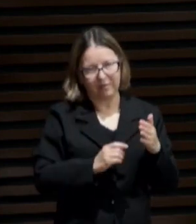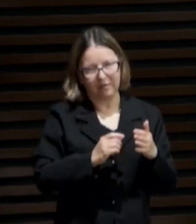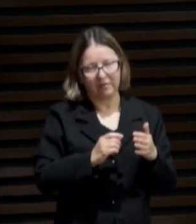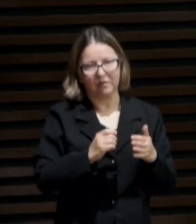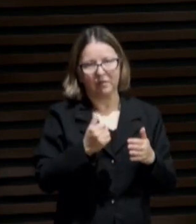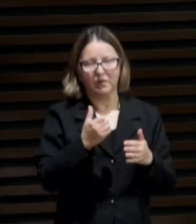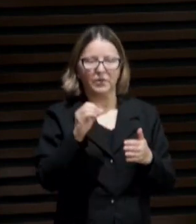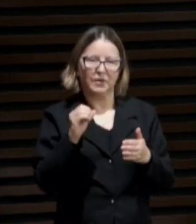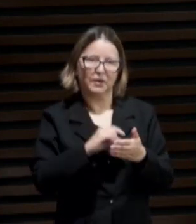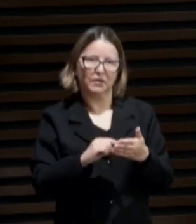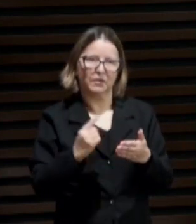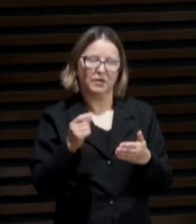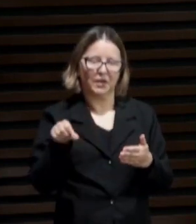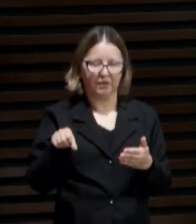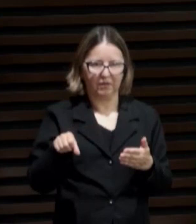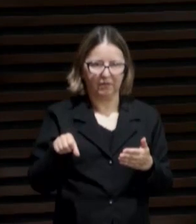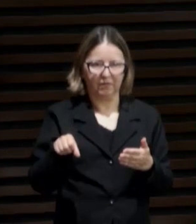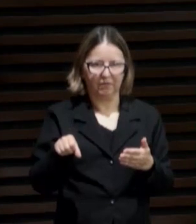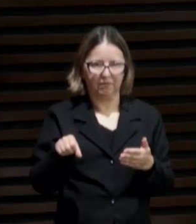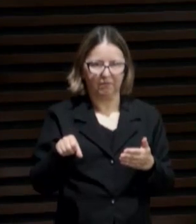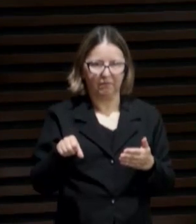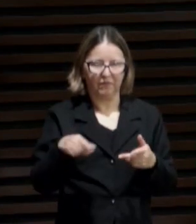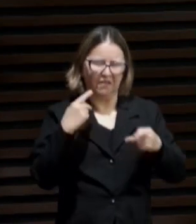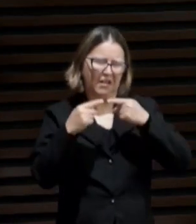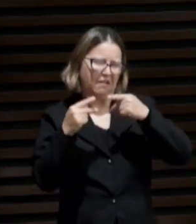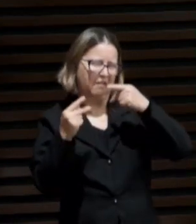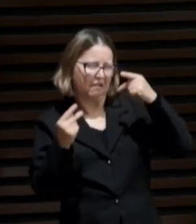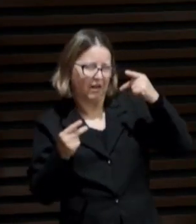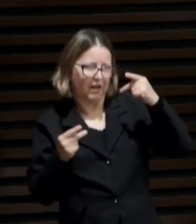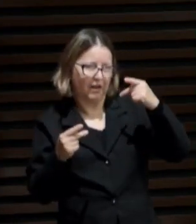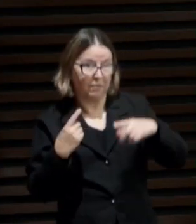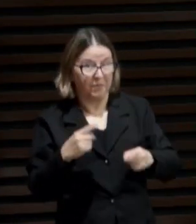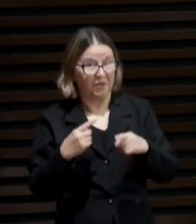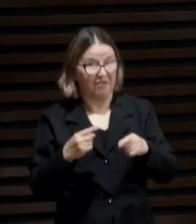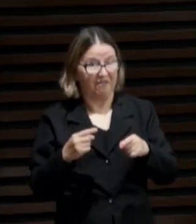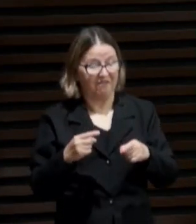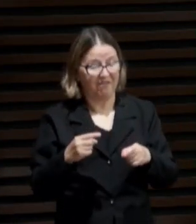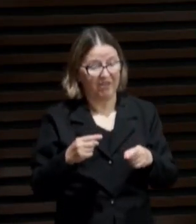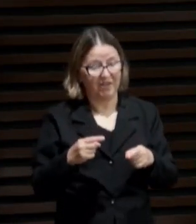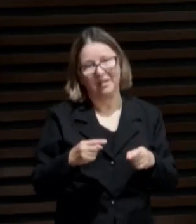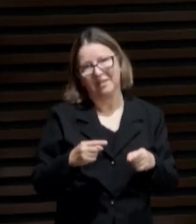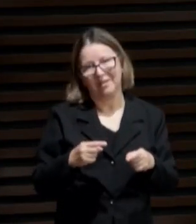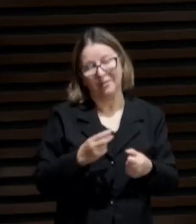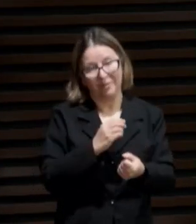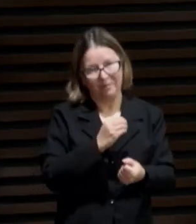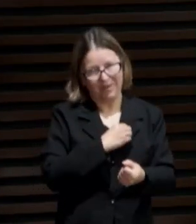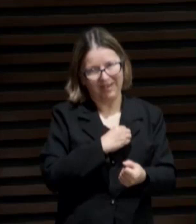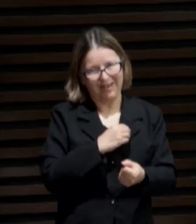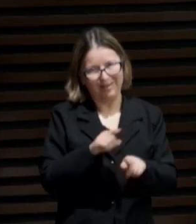19. No muito falar, não falta transgressão, mas o que modera os lábios é